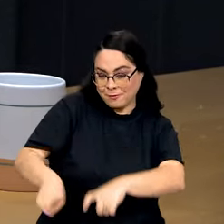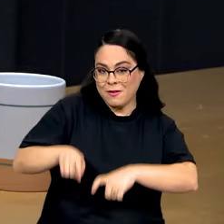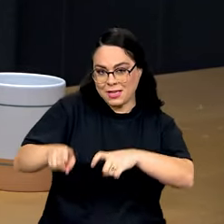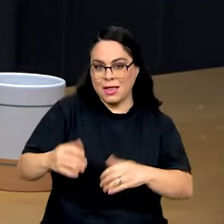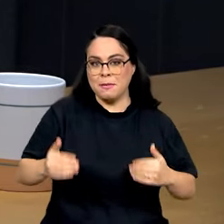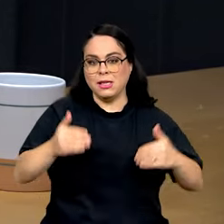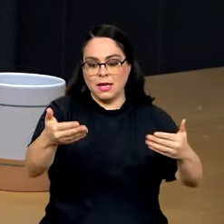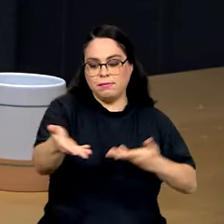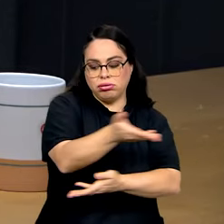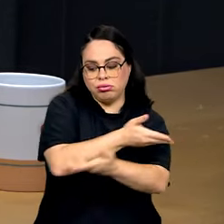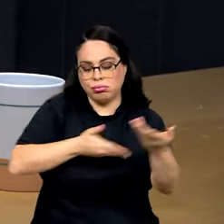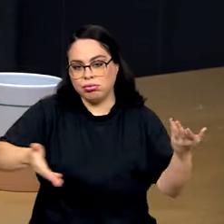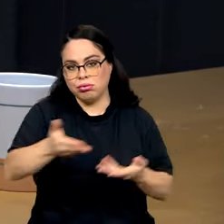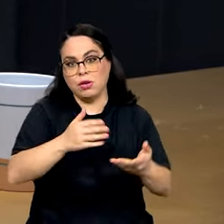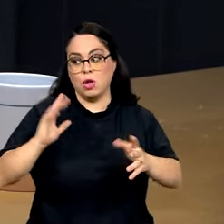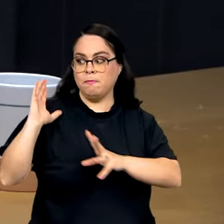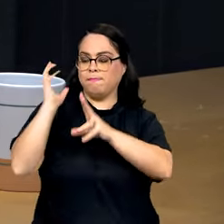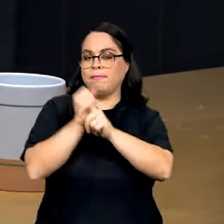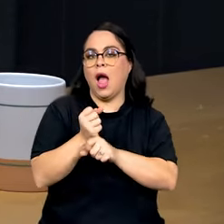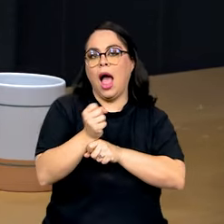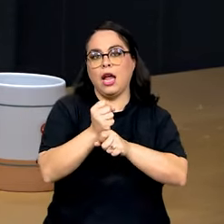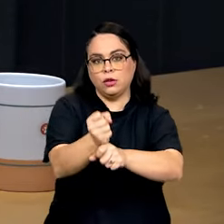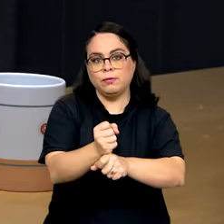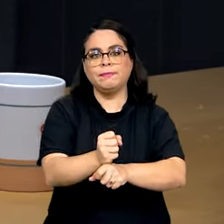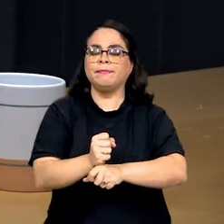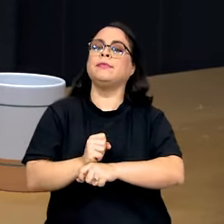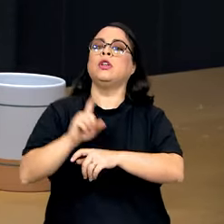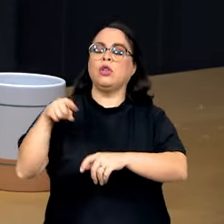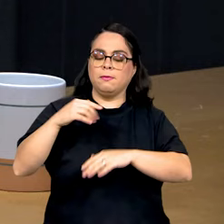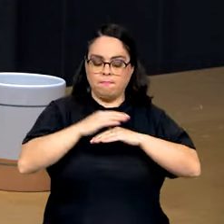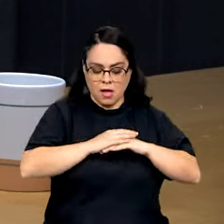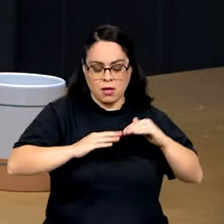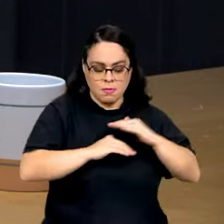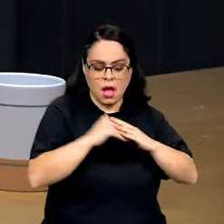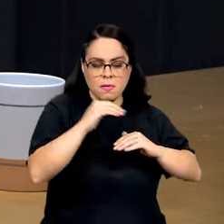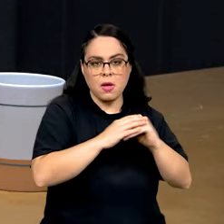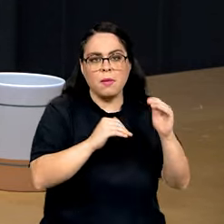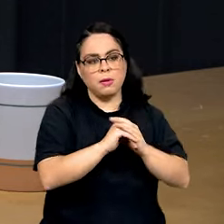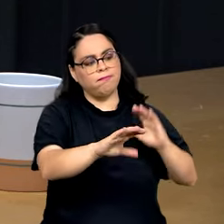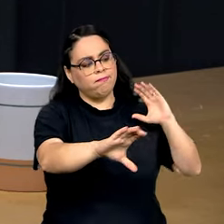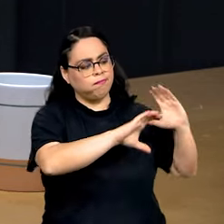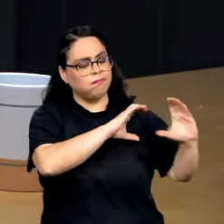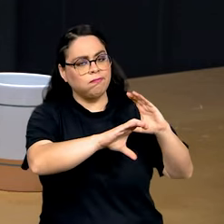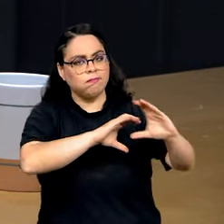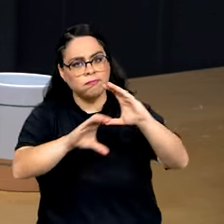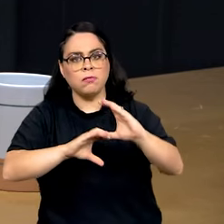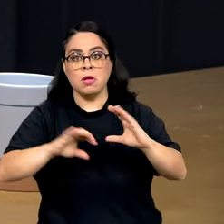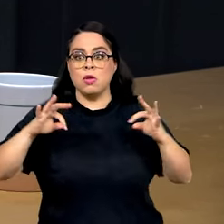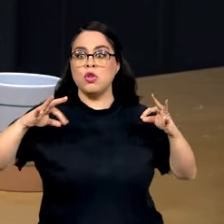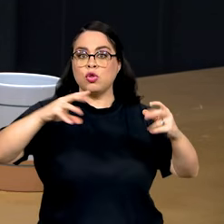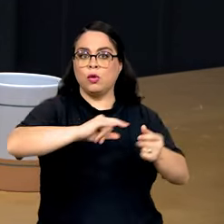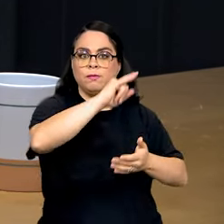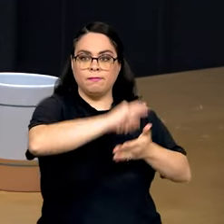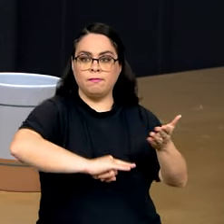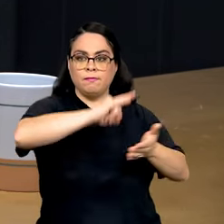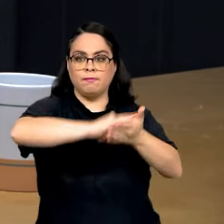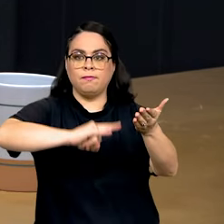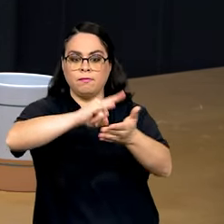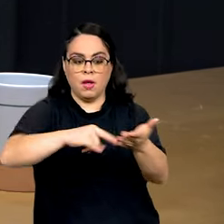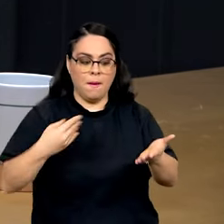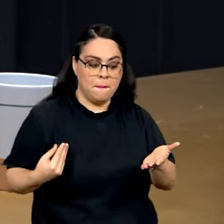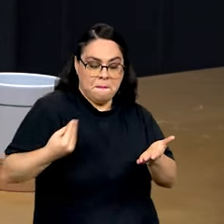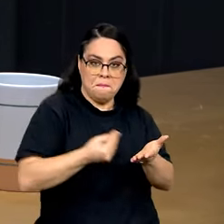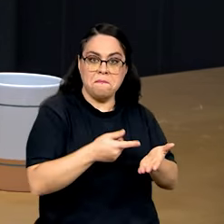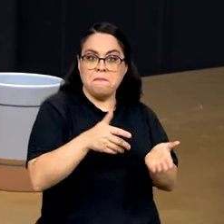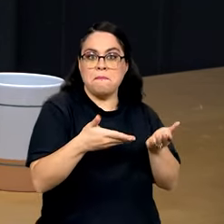isso desde o início do ano e após um longo processo de construção conjunta e de muito diálogo todos os documentos que fundamentam